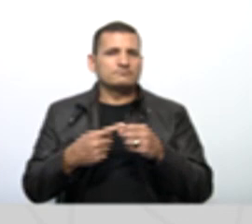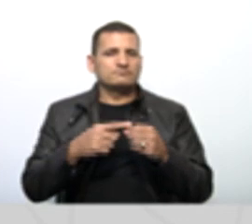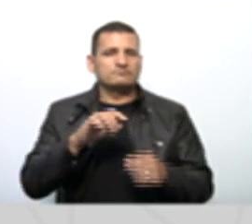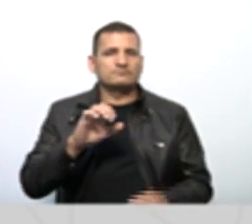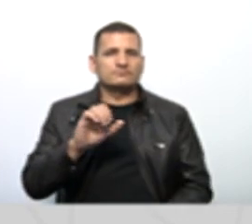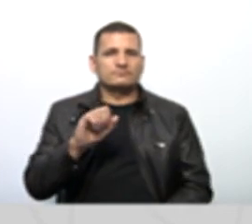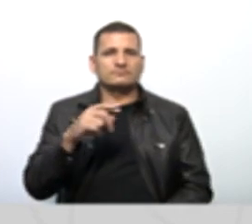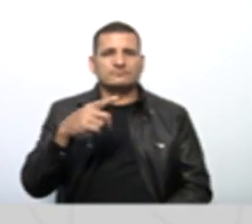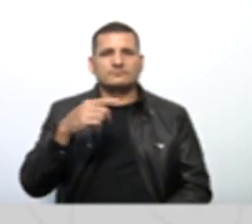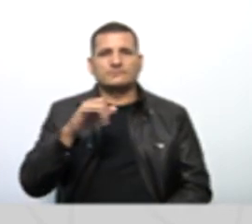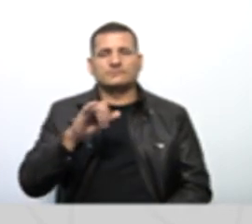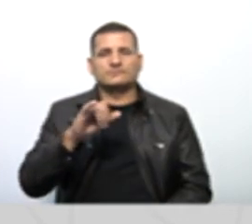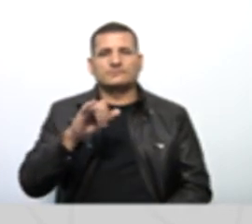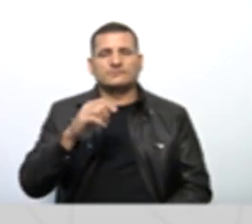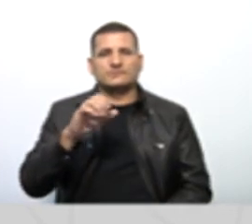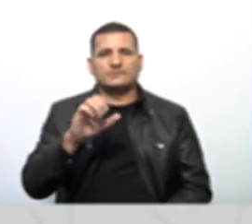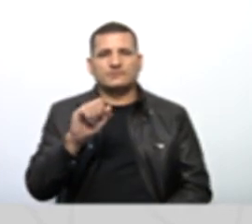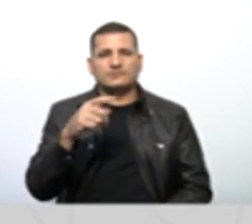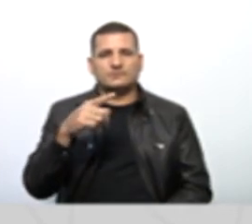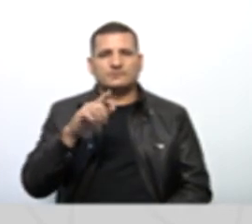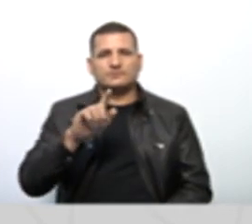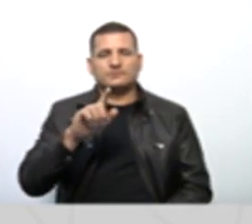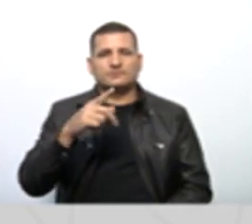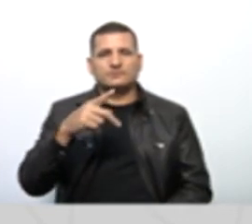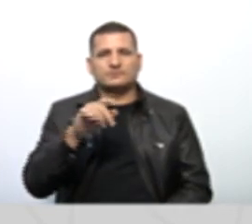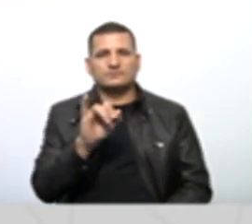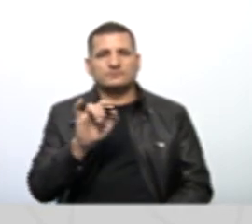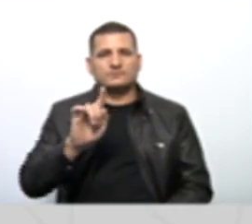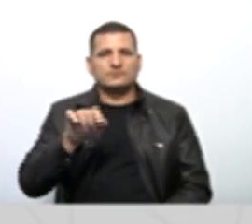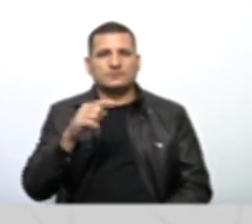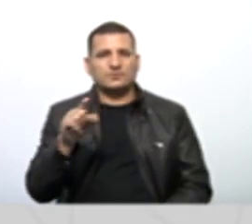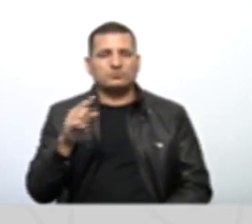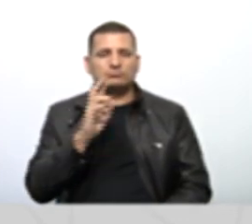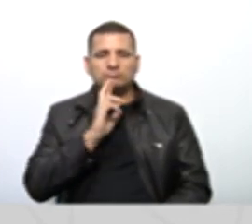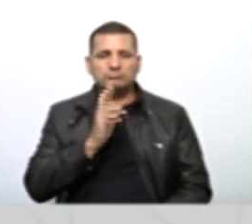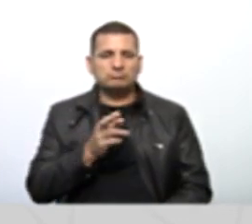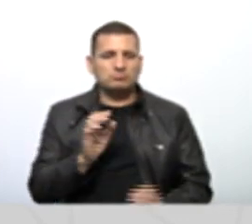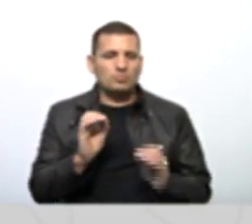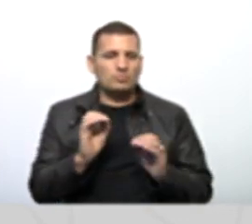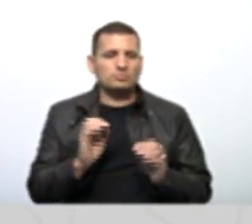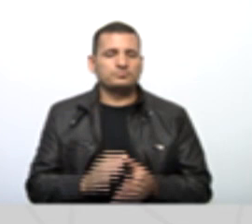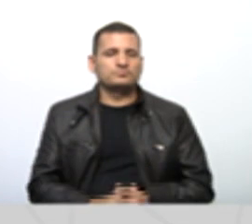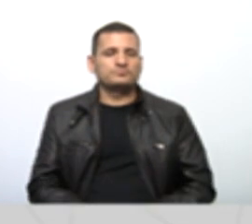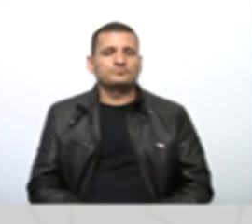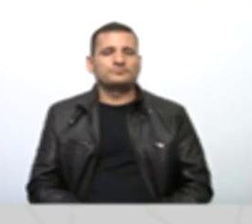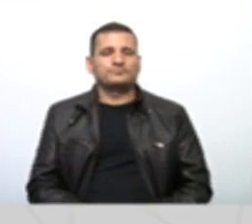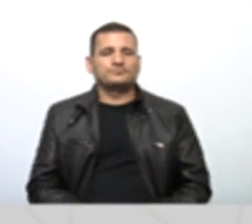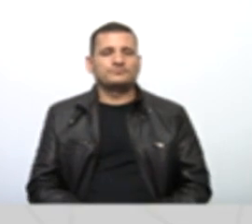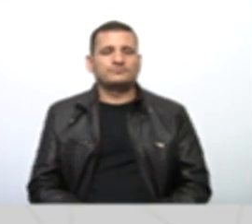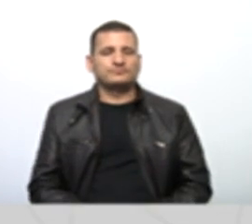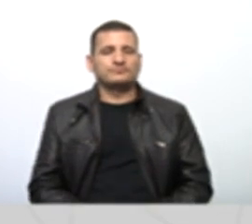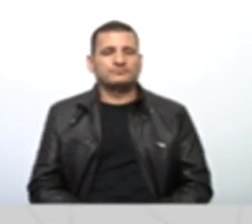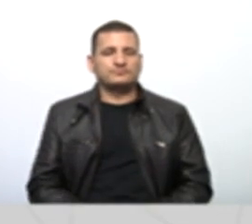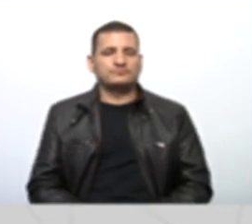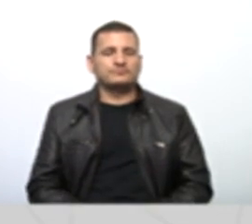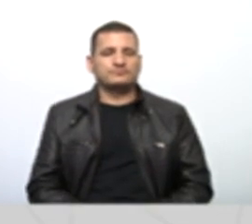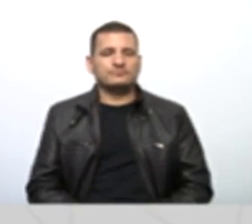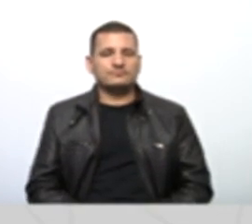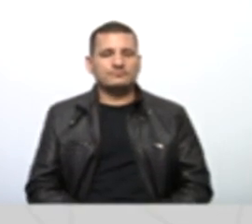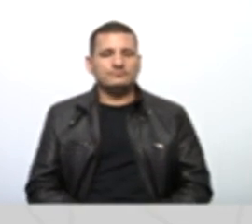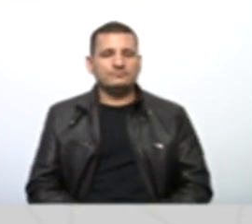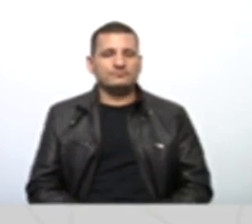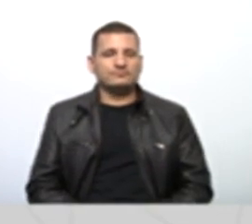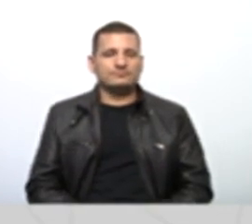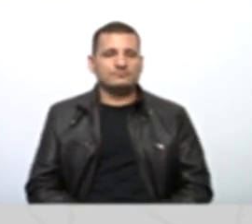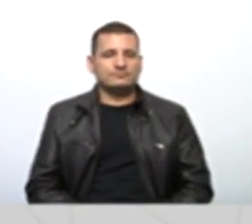meu pessoal tem participado bastante nas outras aulas hoje eles não ainda não conseguiram mandar as respostas aqui pra gente